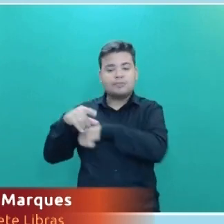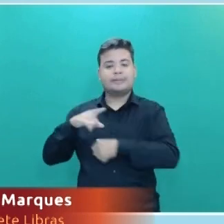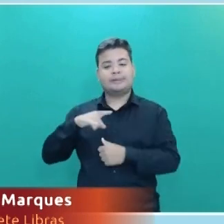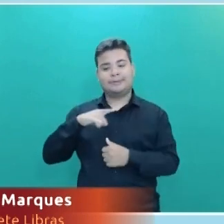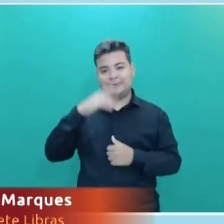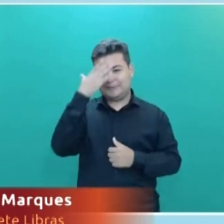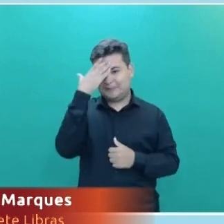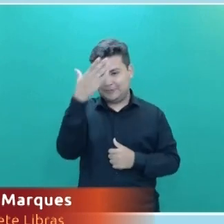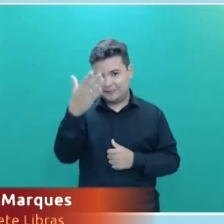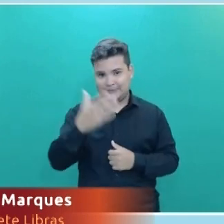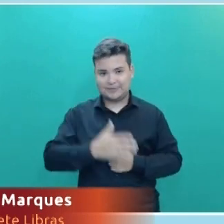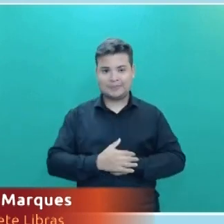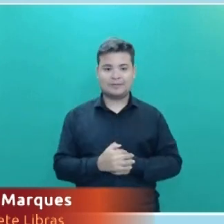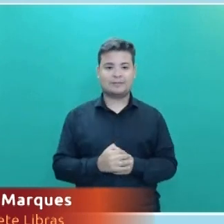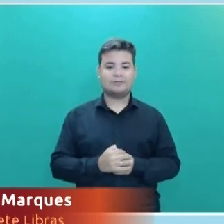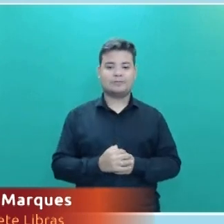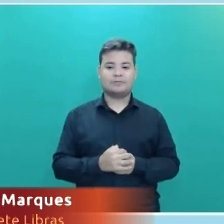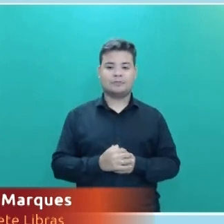hoje.